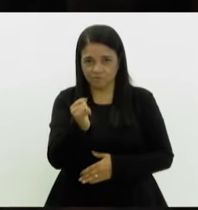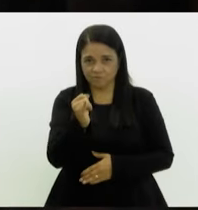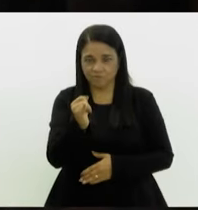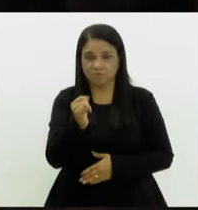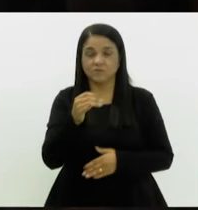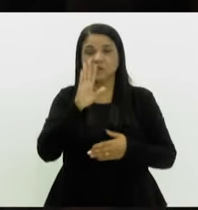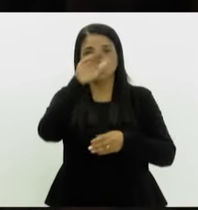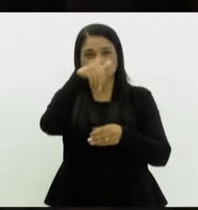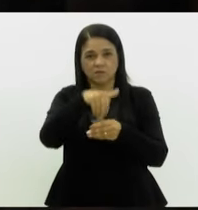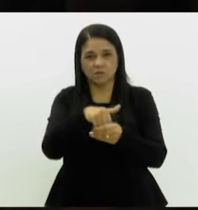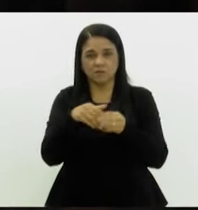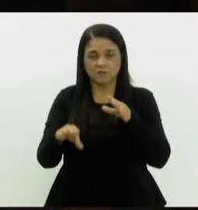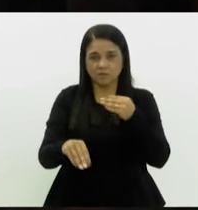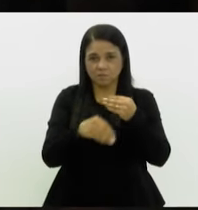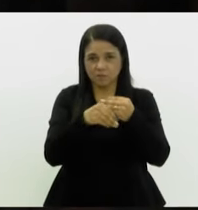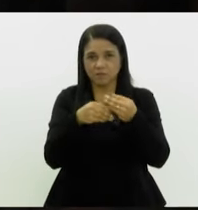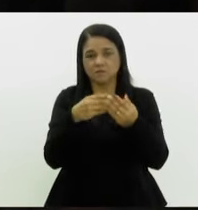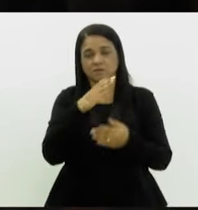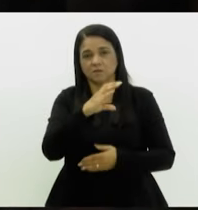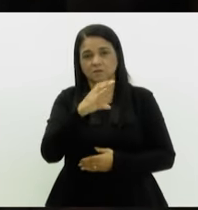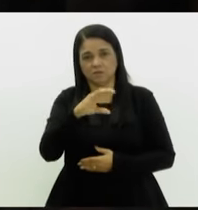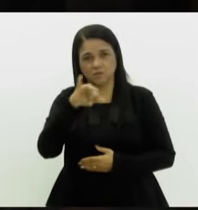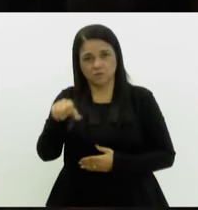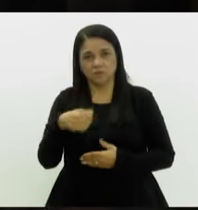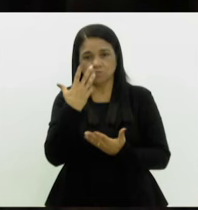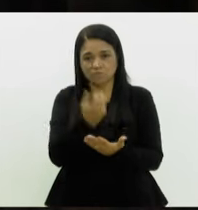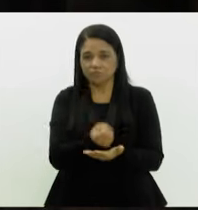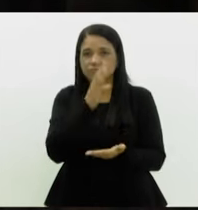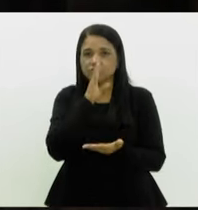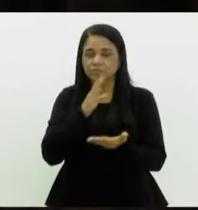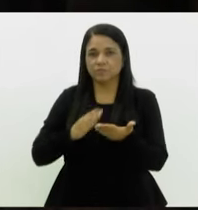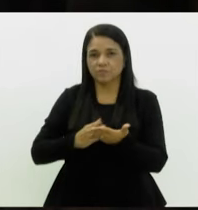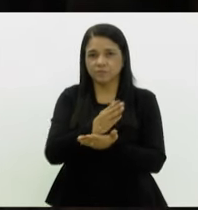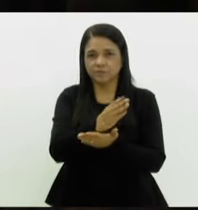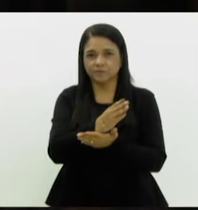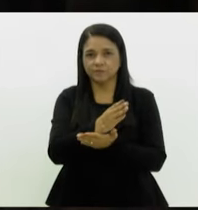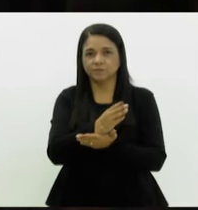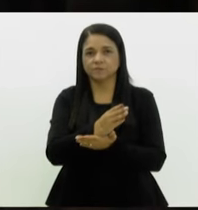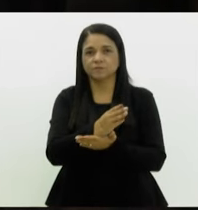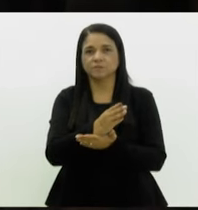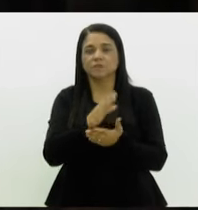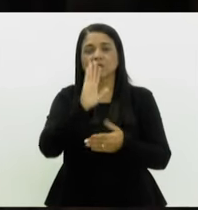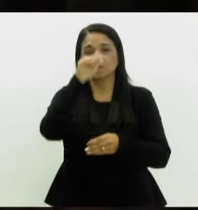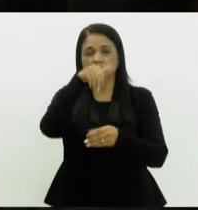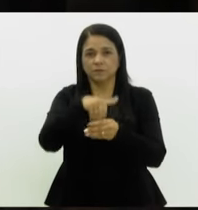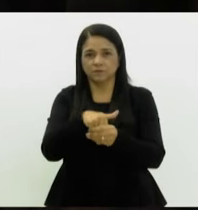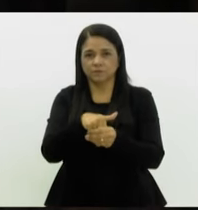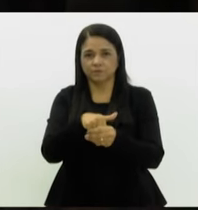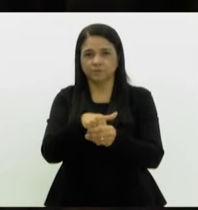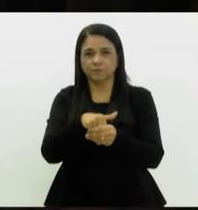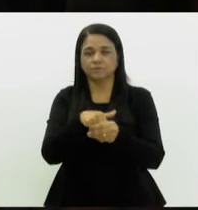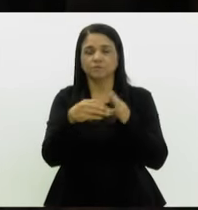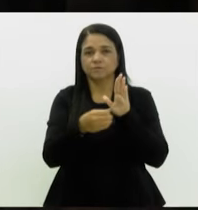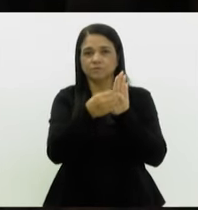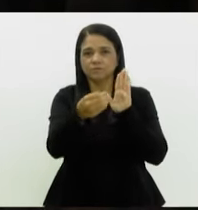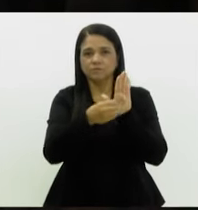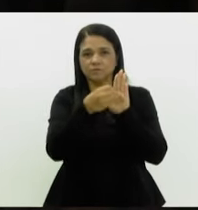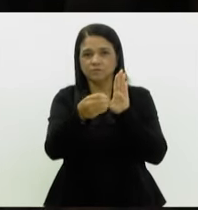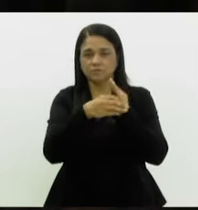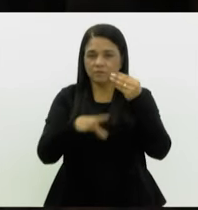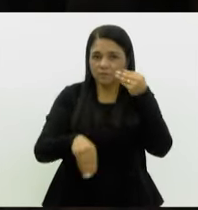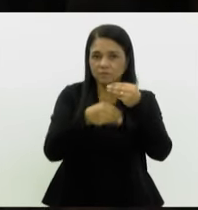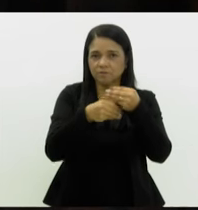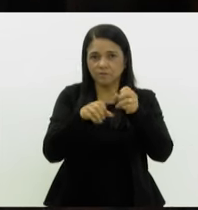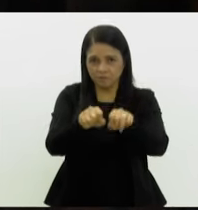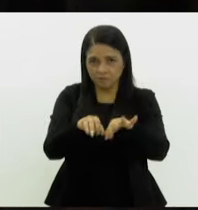em votação, as emendas da CCJ, senhores que aprovam, permaneçam como estão, aprovado. Em votação, o parecer das emendas de